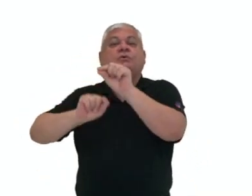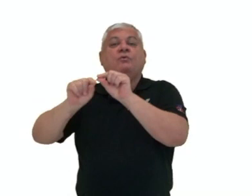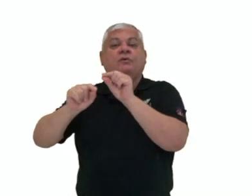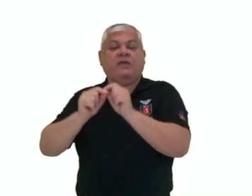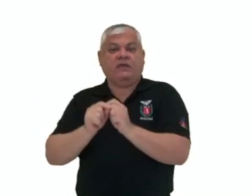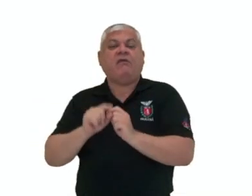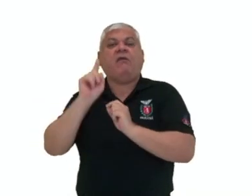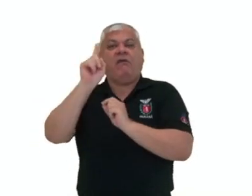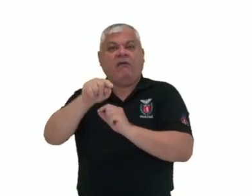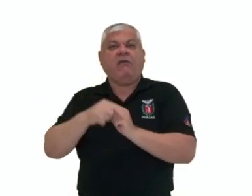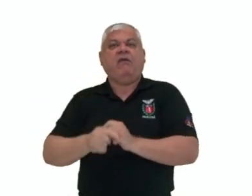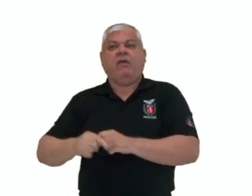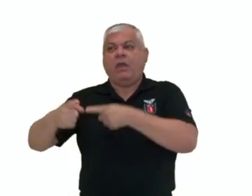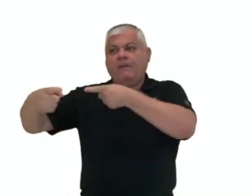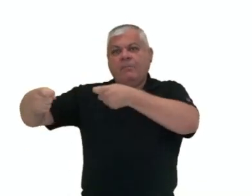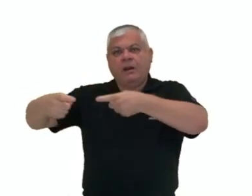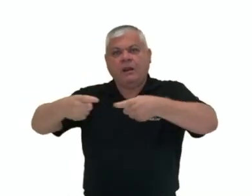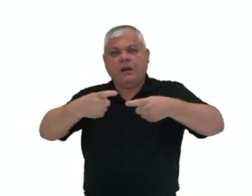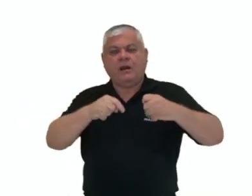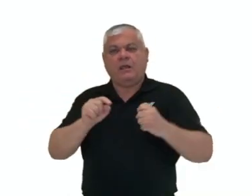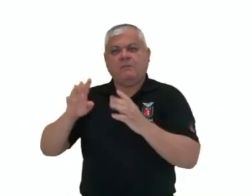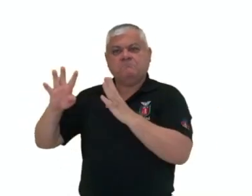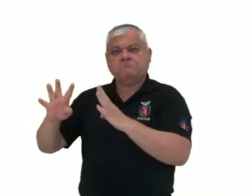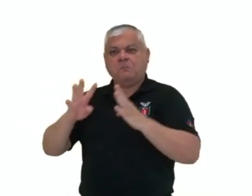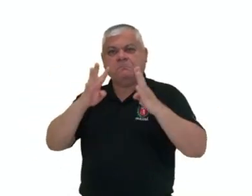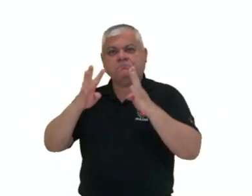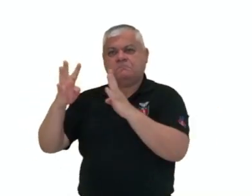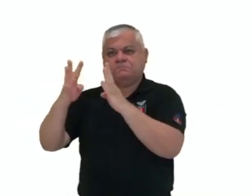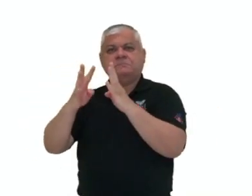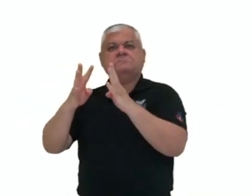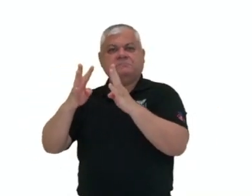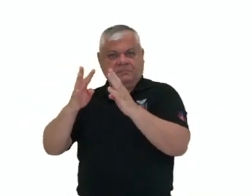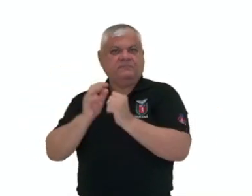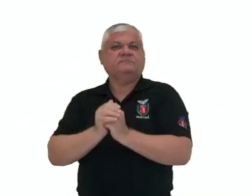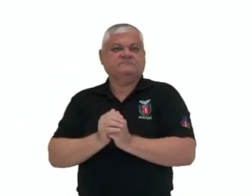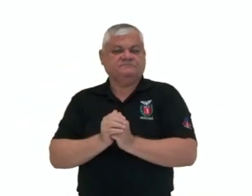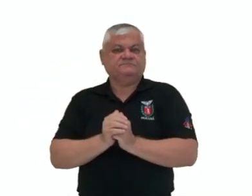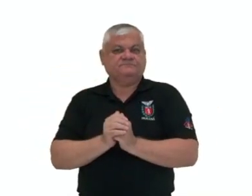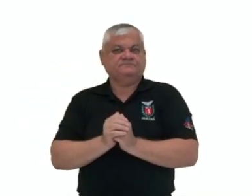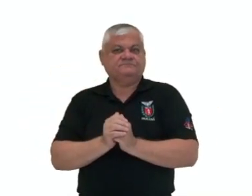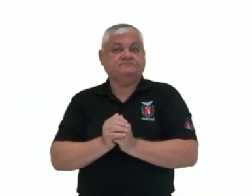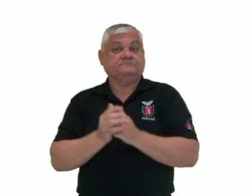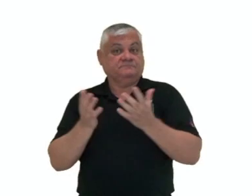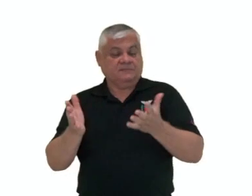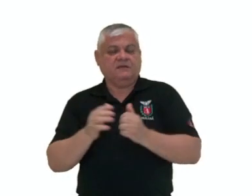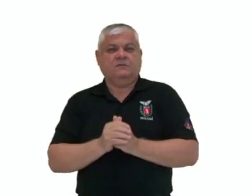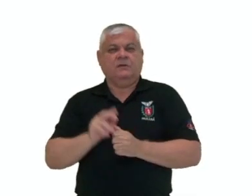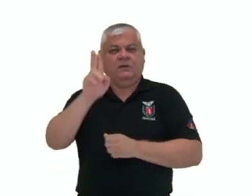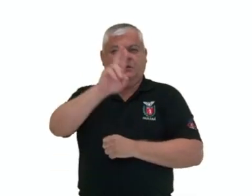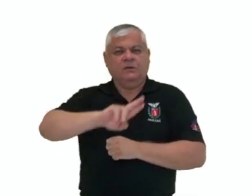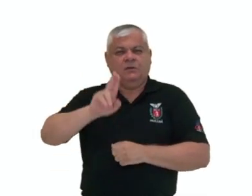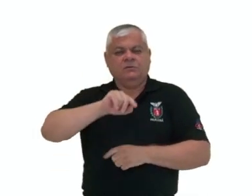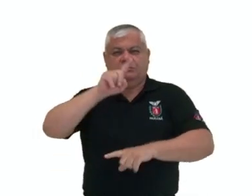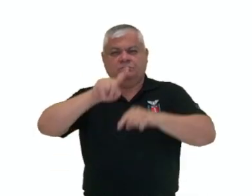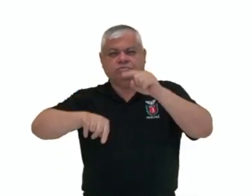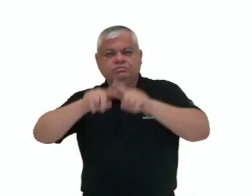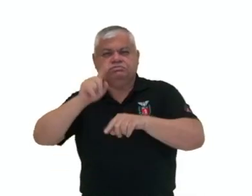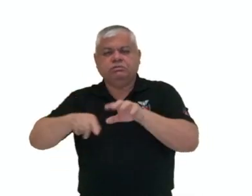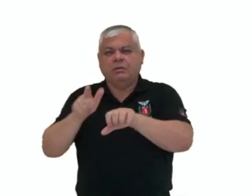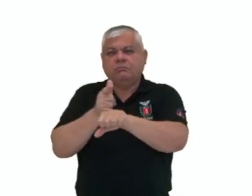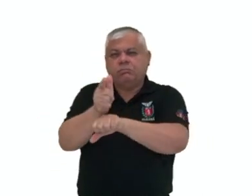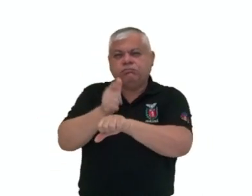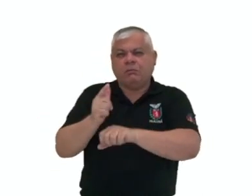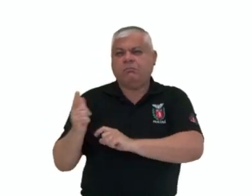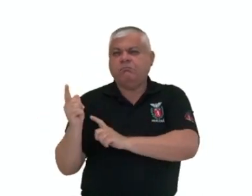batalhas, no intuito de defender um povo, uma nação. No entanto, com o uso de armamentos de fogo, essa